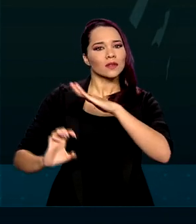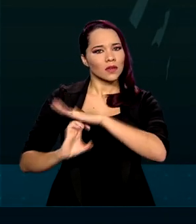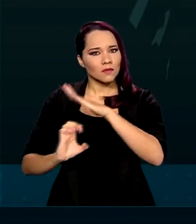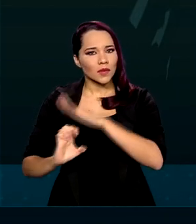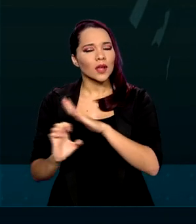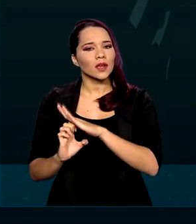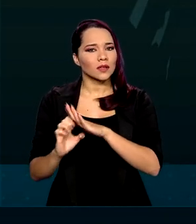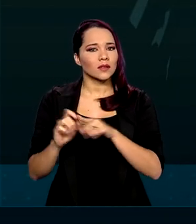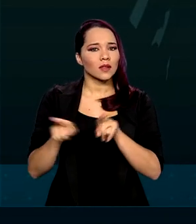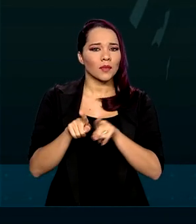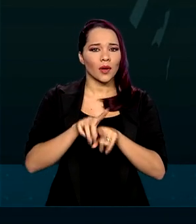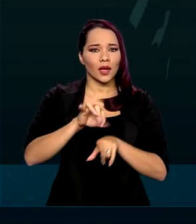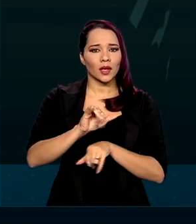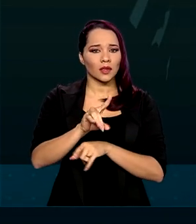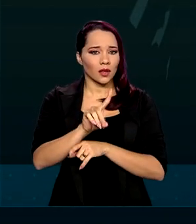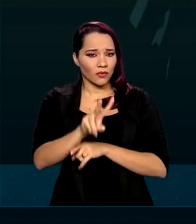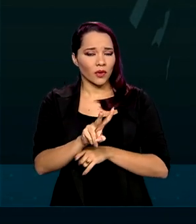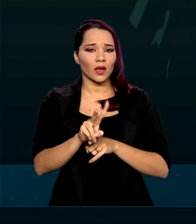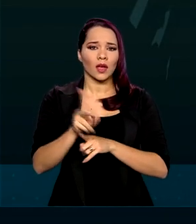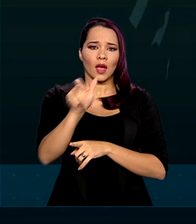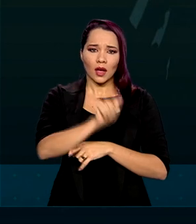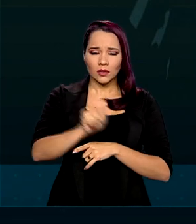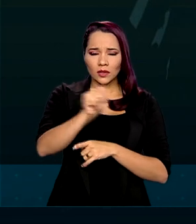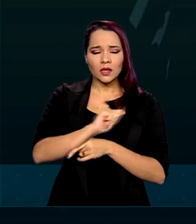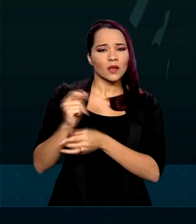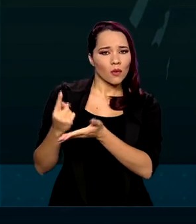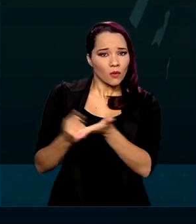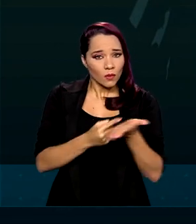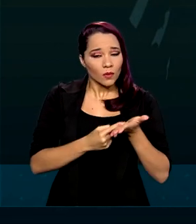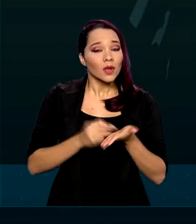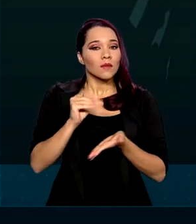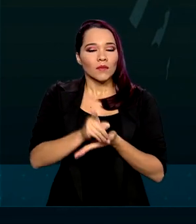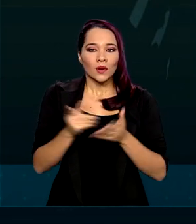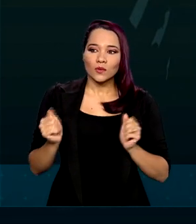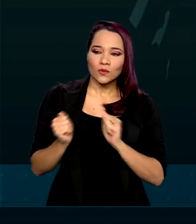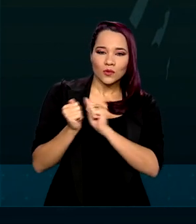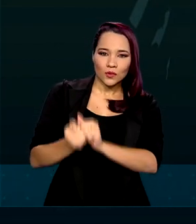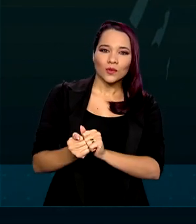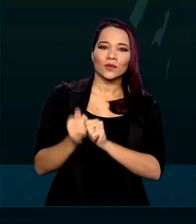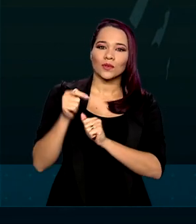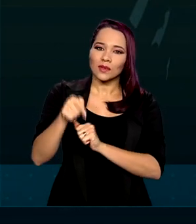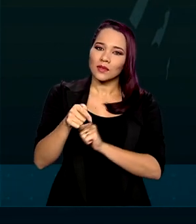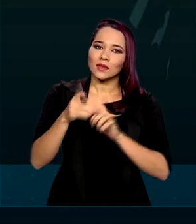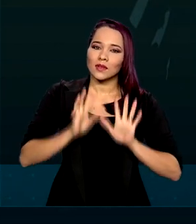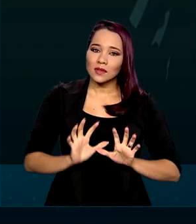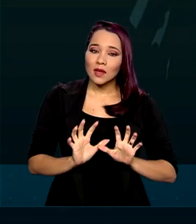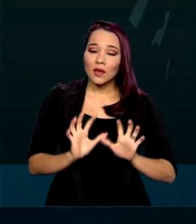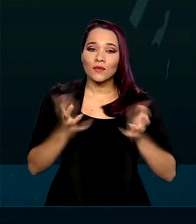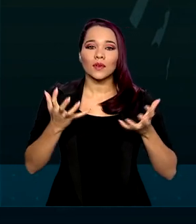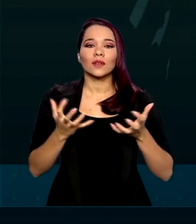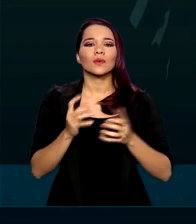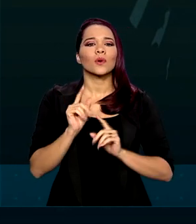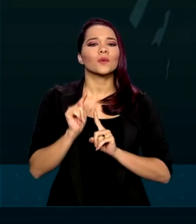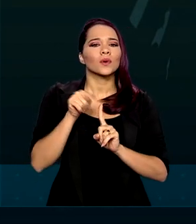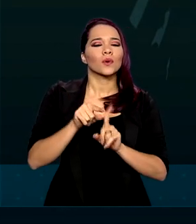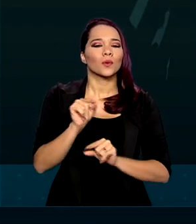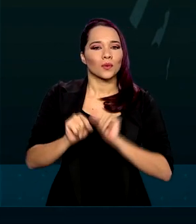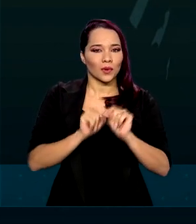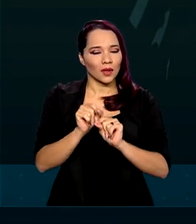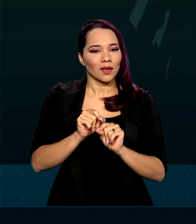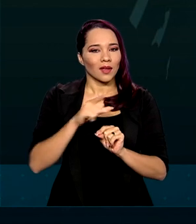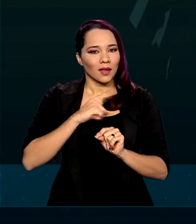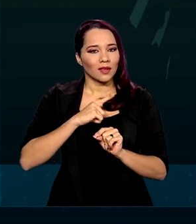associadas ao IDV, as associações, para participarmos juntos desse evento, que tem como objetivo promover